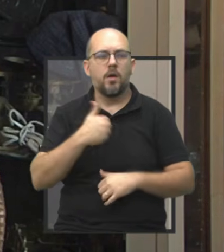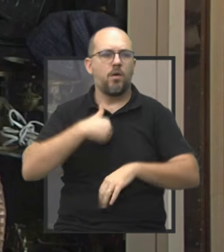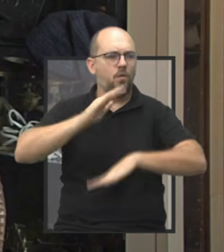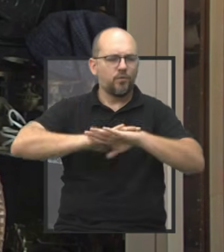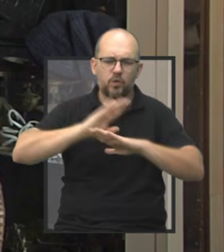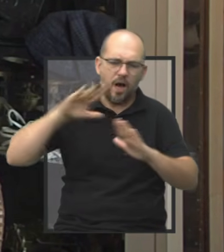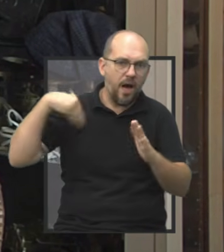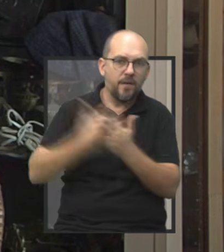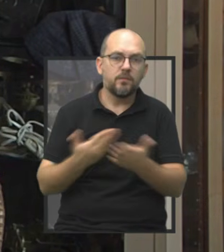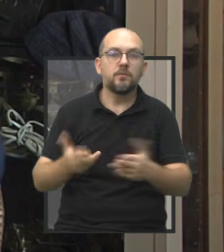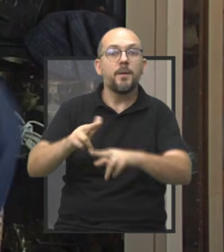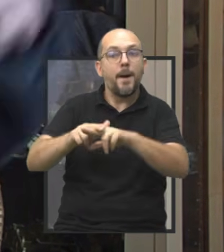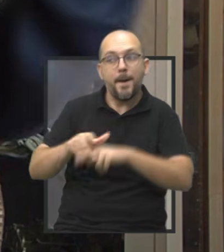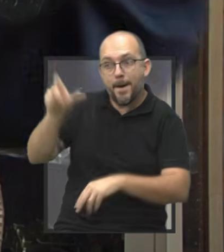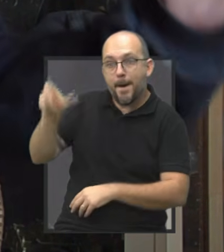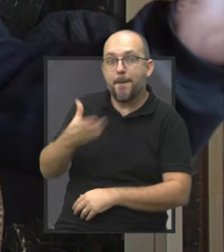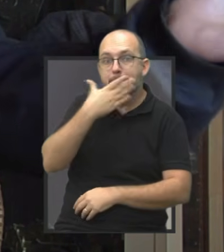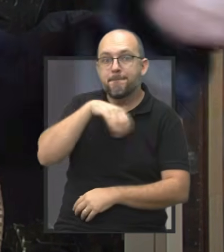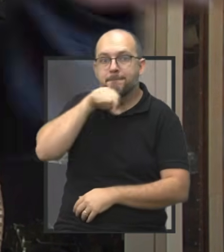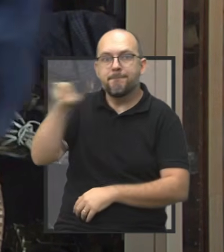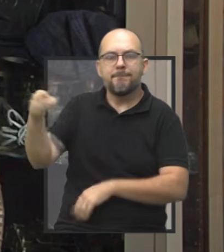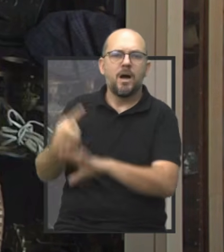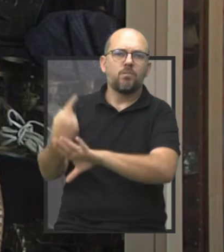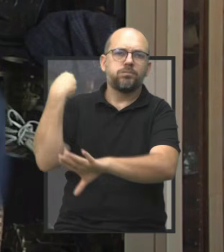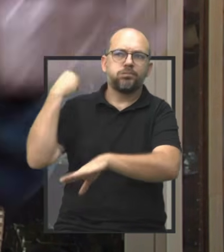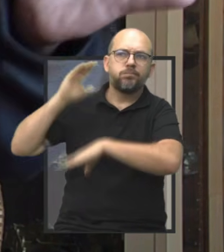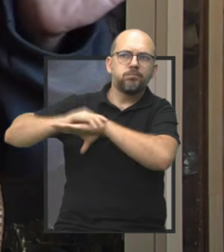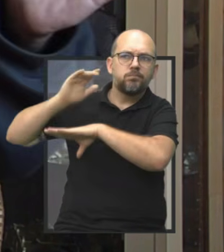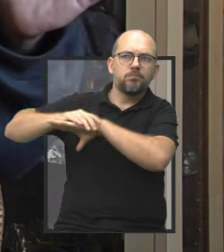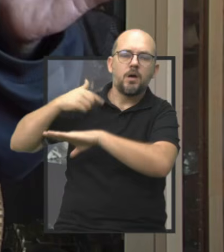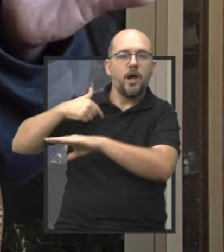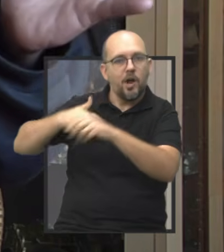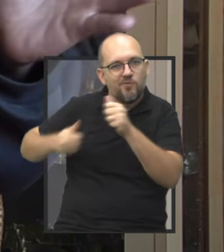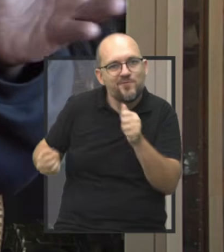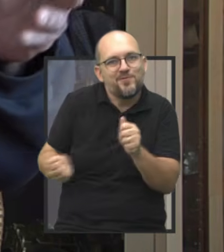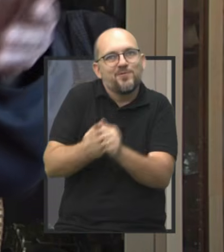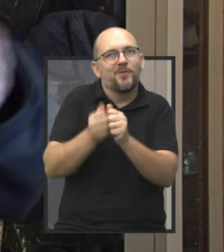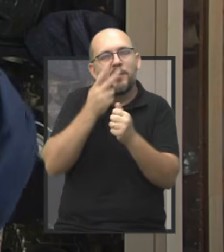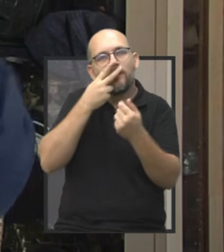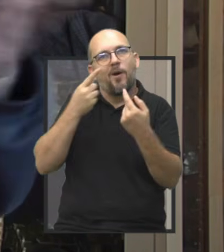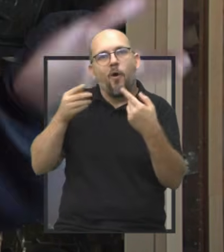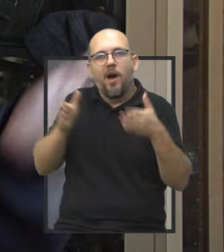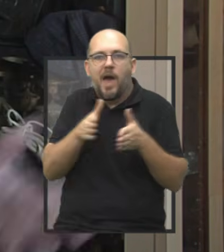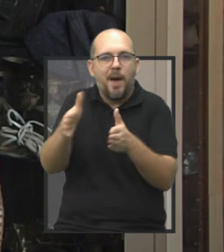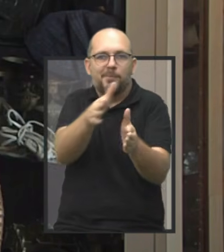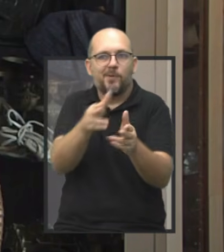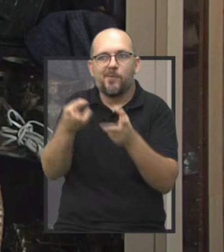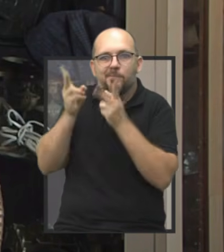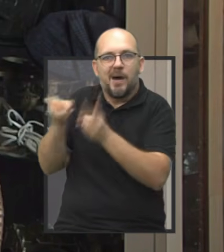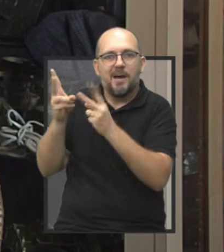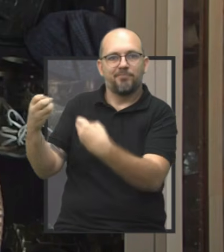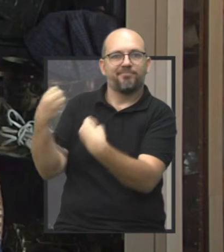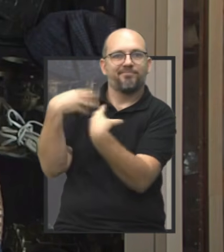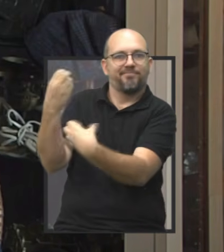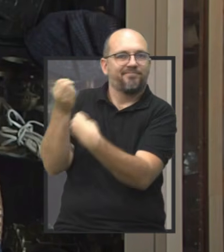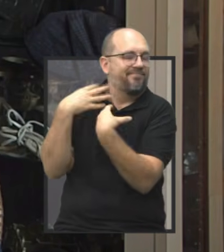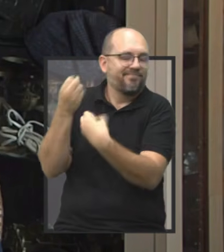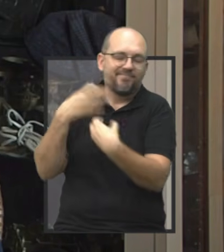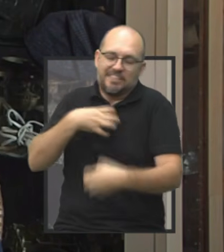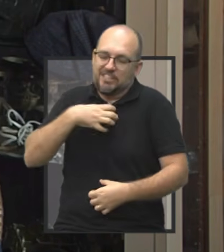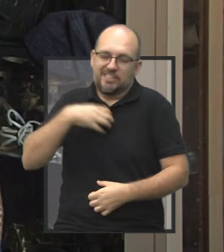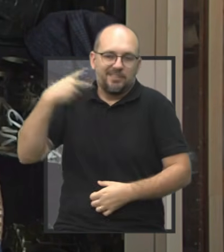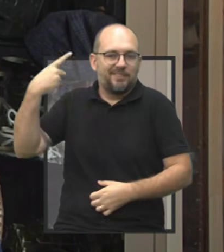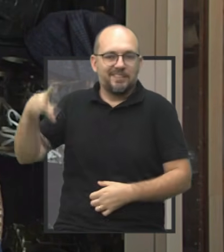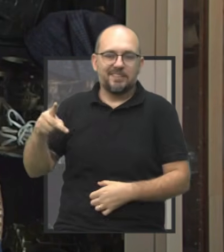fiz até hoje foi porque ele fez e eu venho na cópia da forma que ele me ensinou, né?